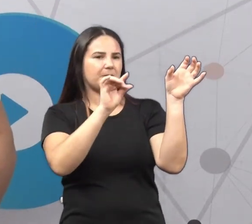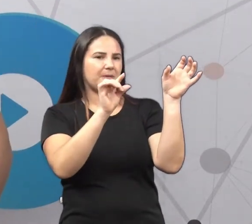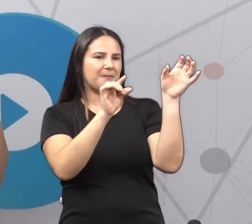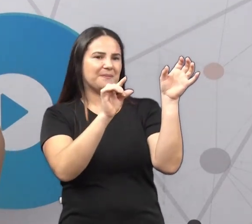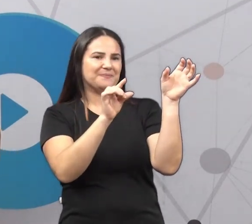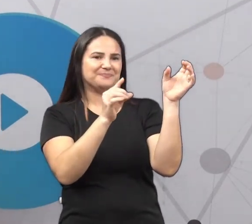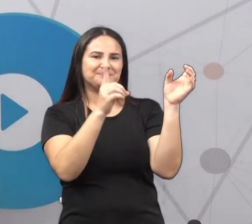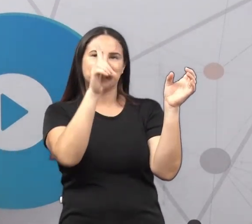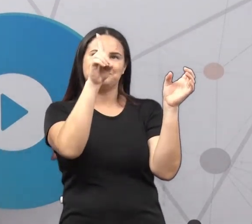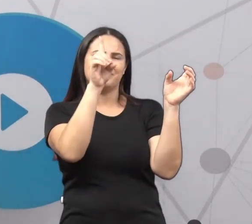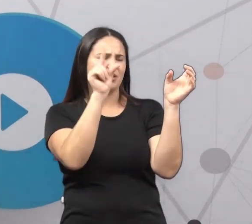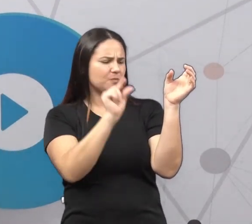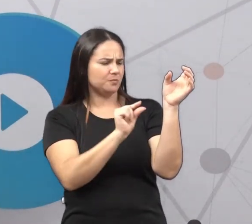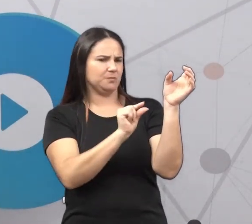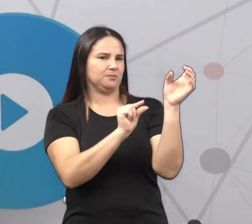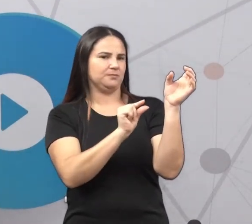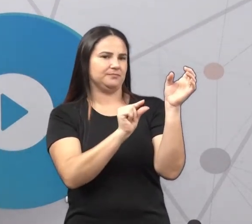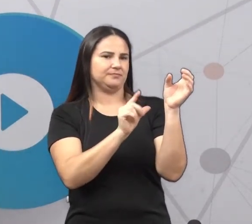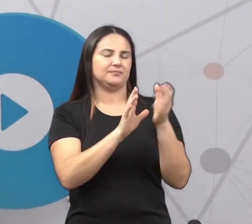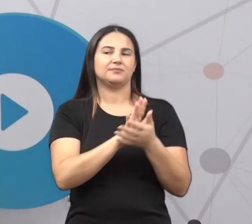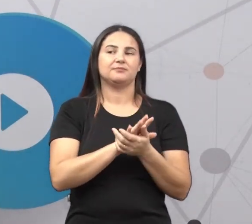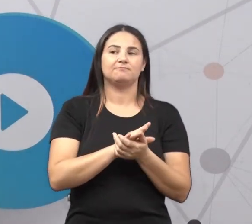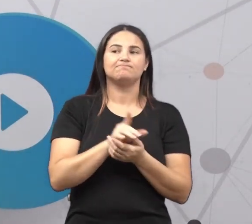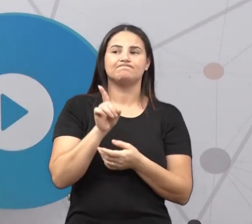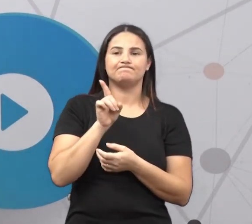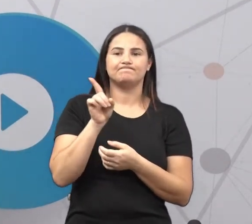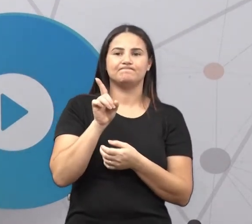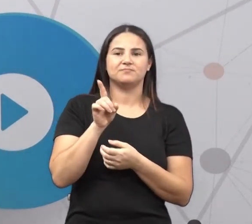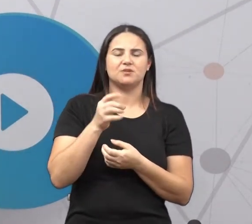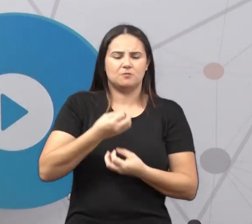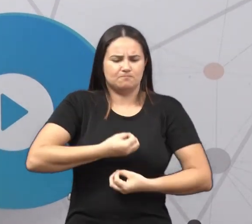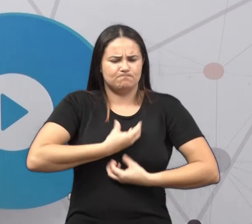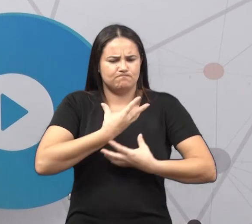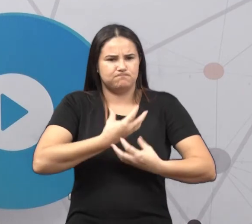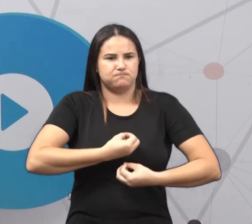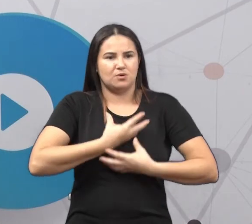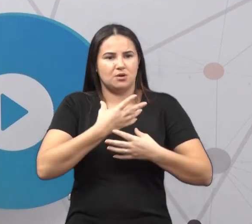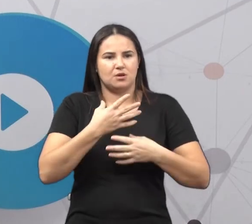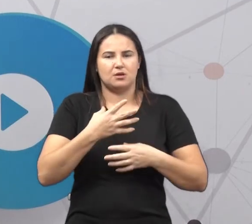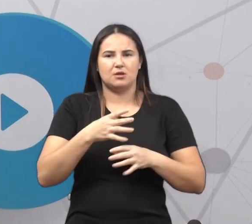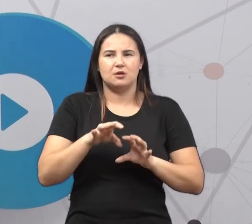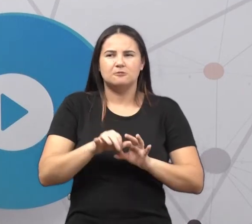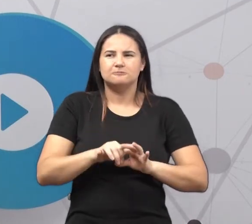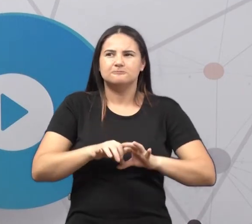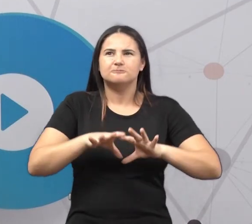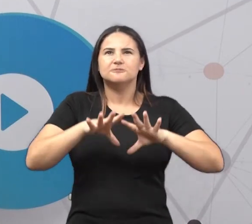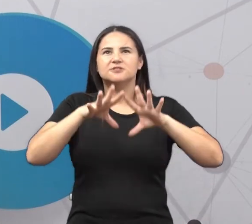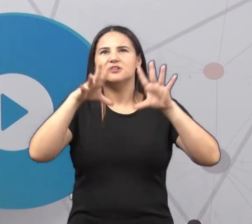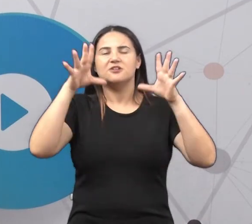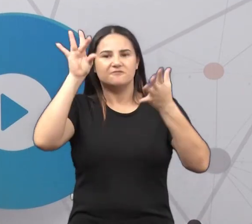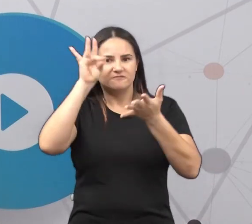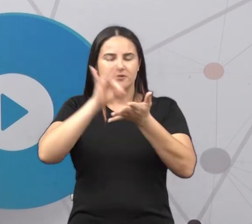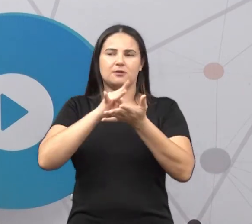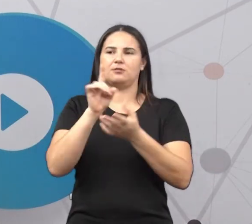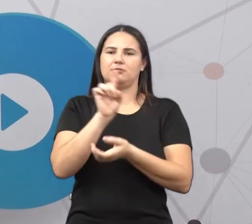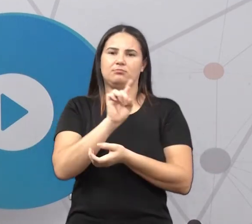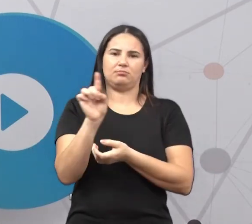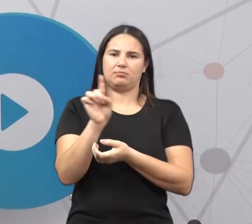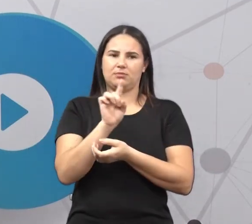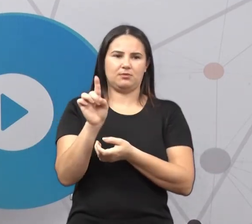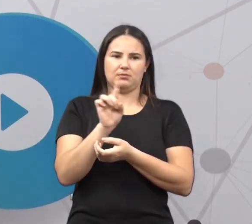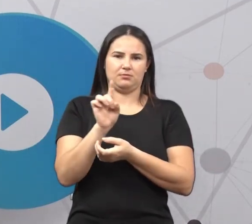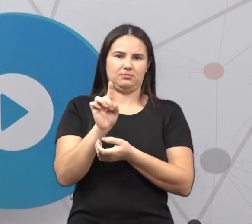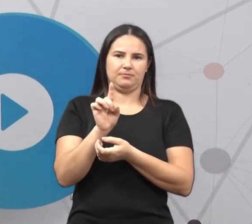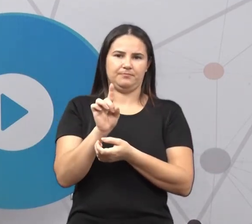o poeta utilizou as palavras para fazer a poesia de maneira não literal aqui, né? Por isso que aqui a função